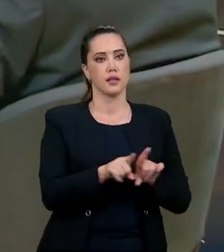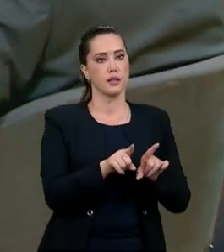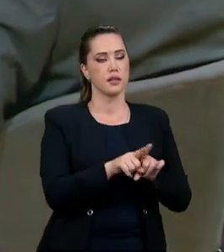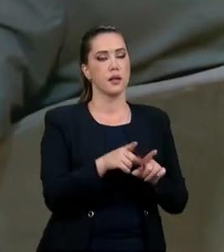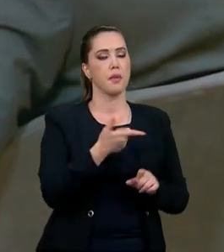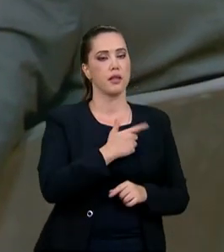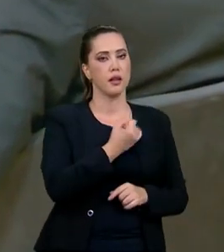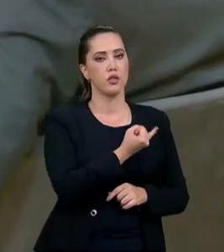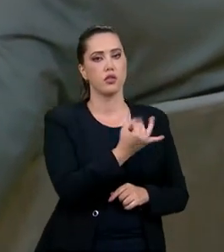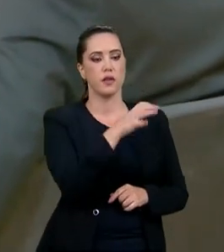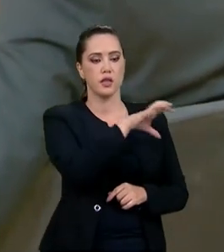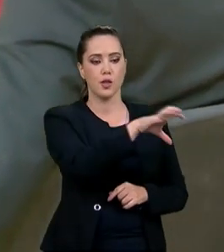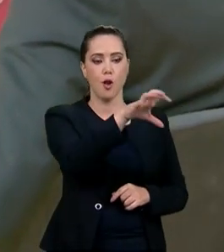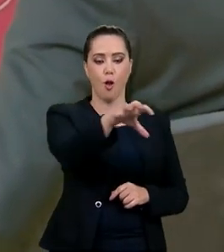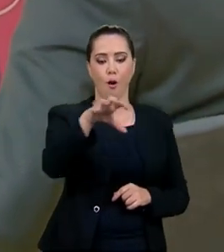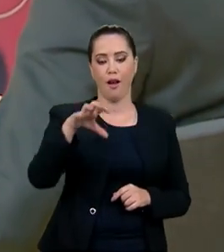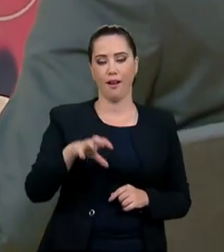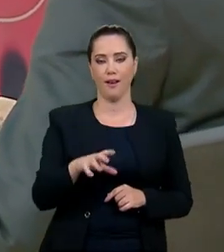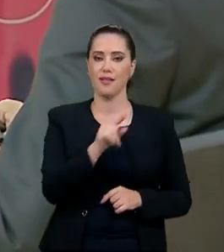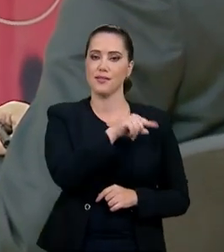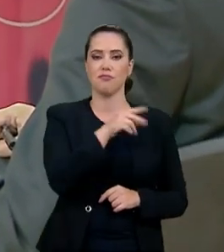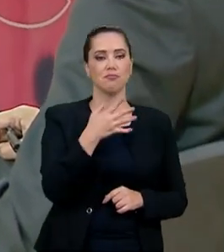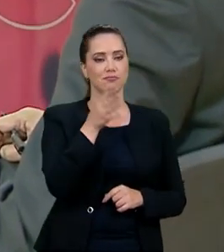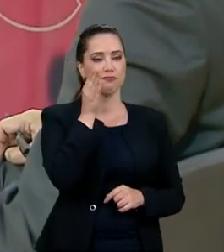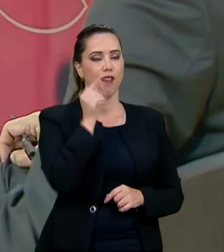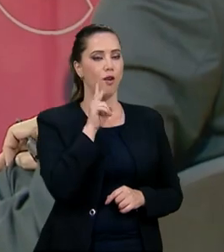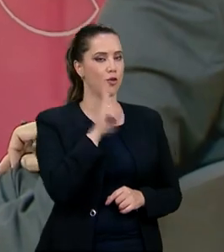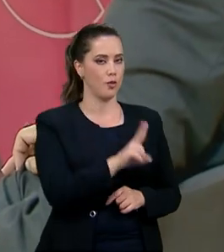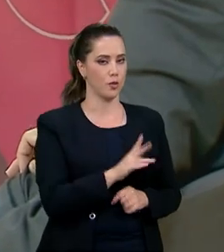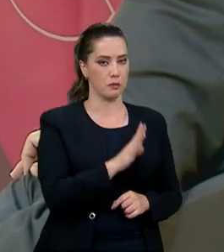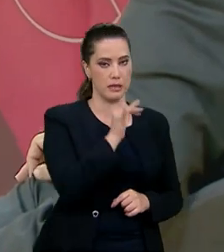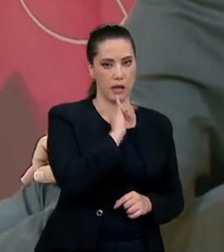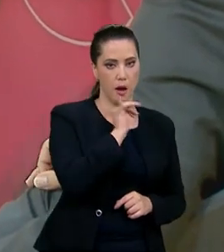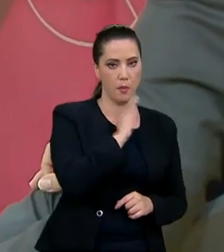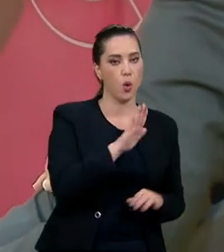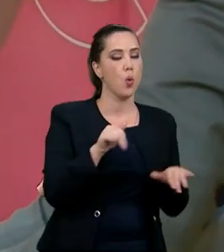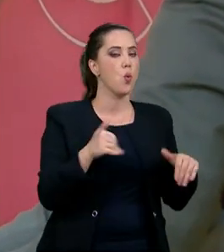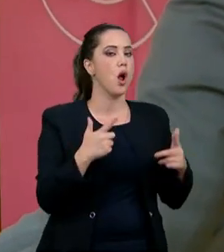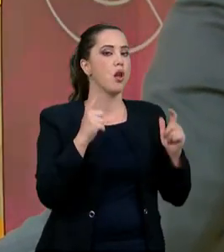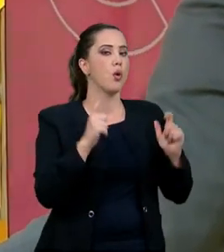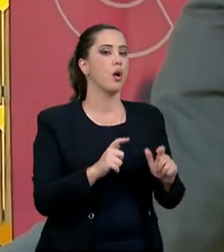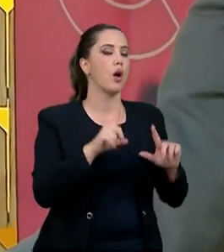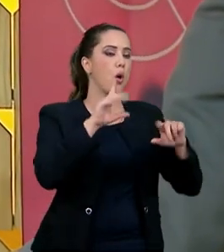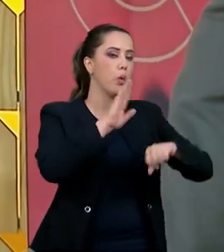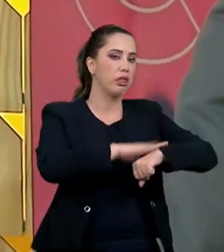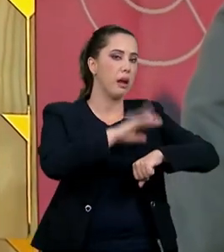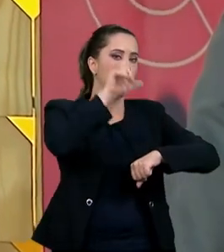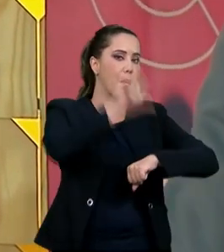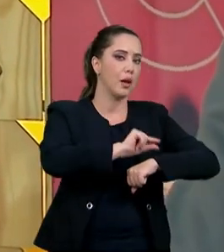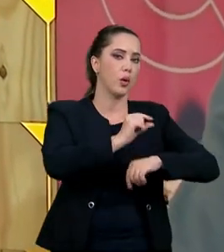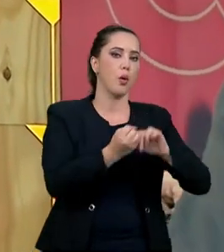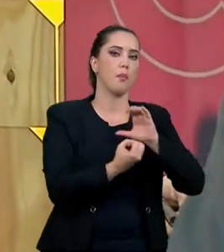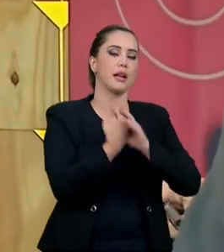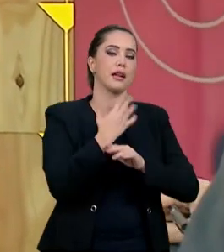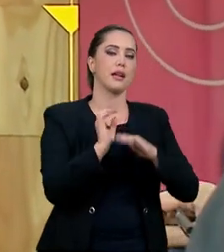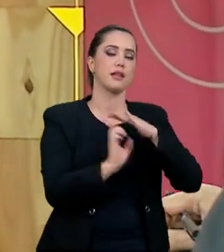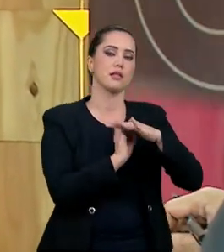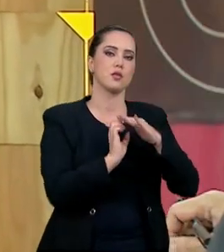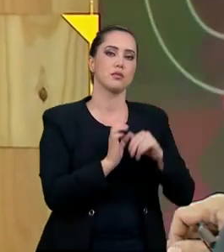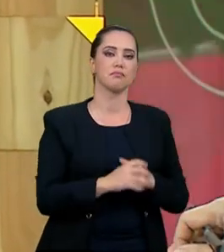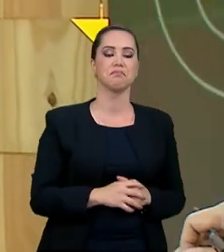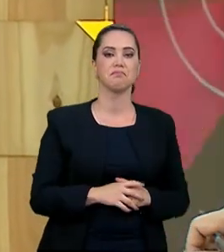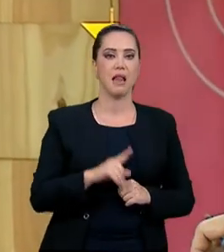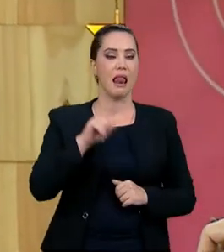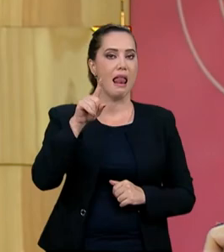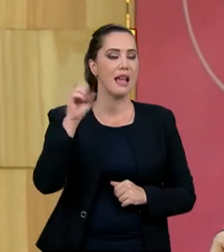tem diferenças regionais que são interessantes. Quando você olha, por exemplo, qual é o estado hoje em dia com menor tempo médio para geração de empresa? O estado